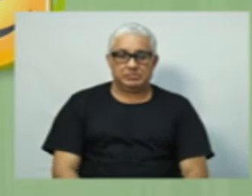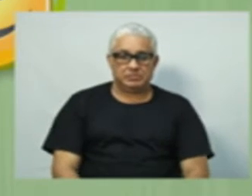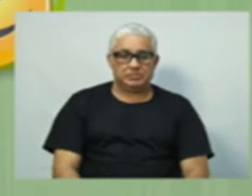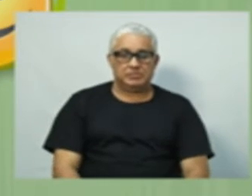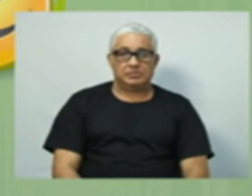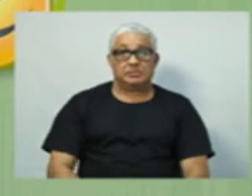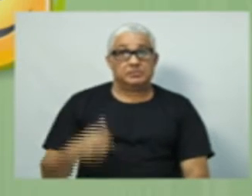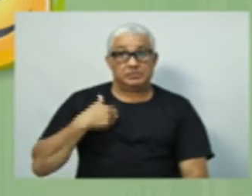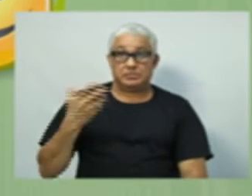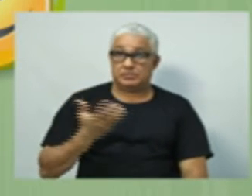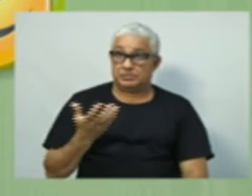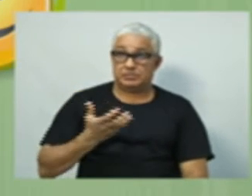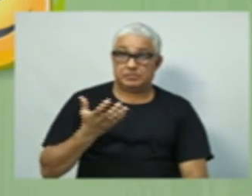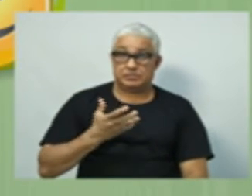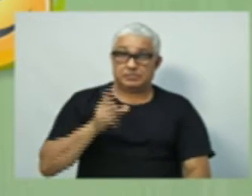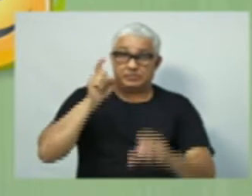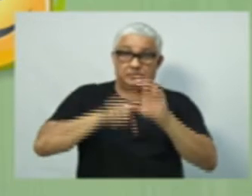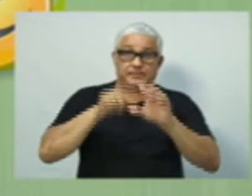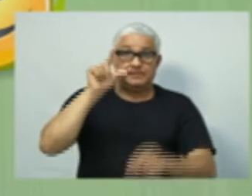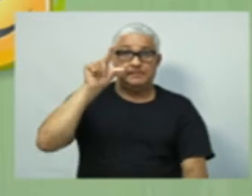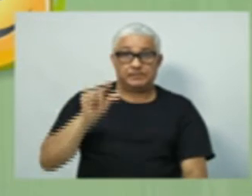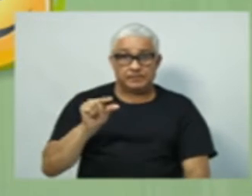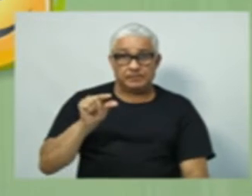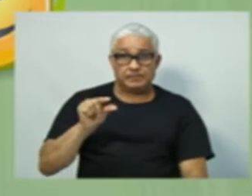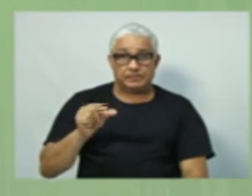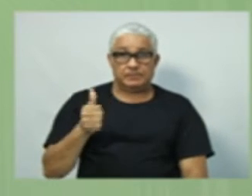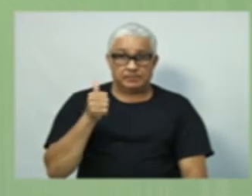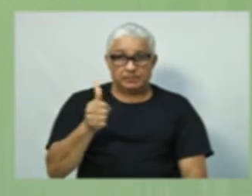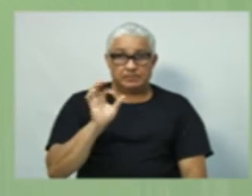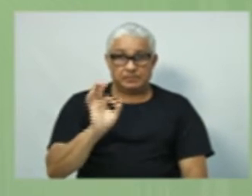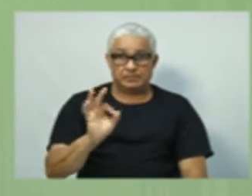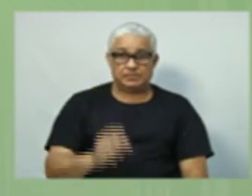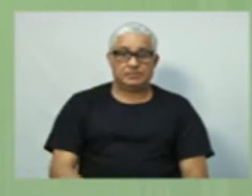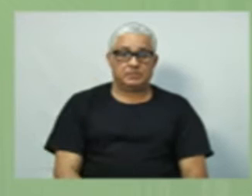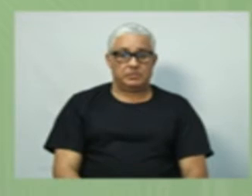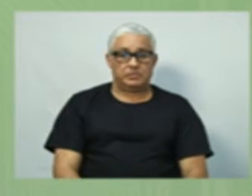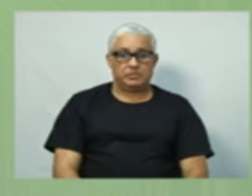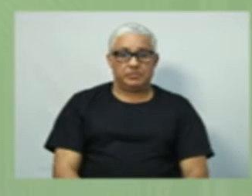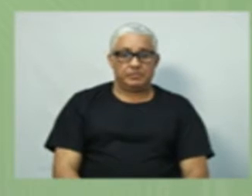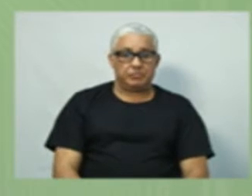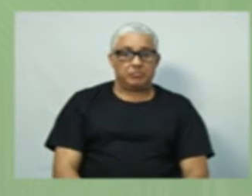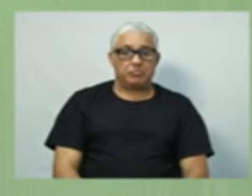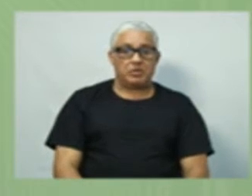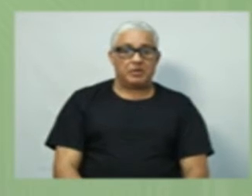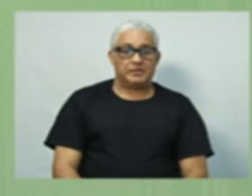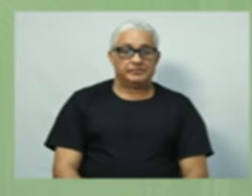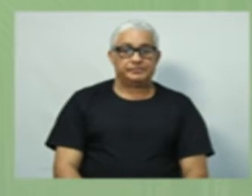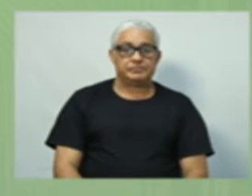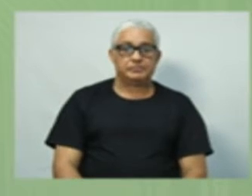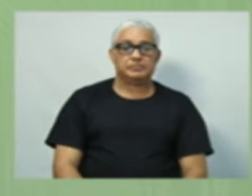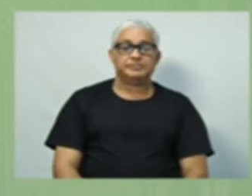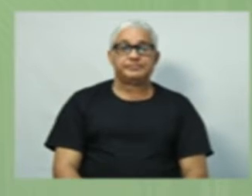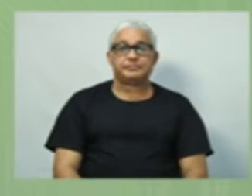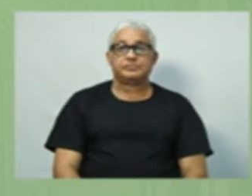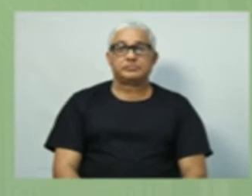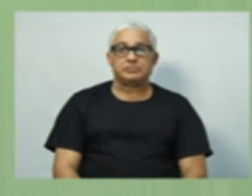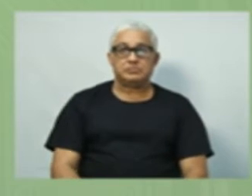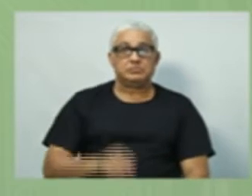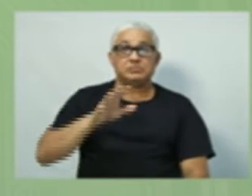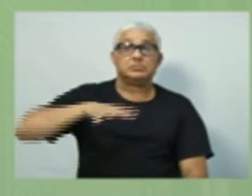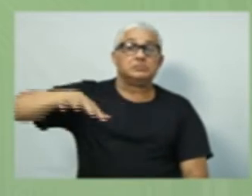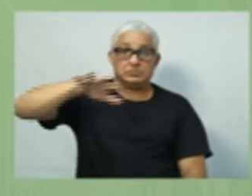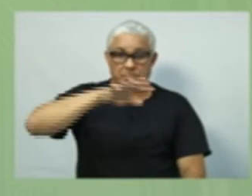eu quero quanto mais de ver menos correcto endividamento quais são os índios vão trabalhar o índice da média geral